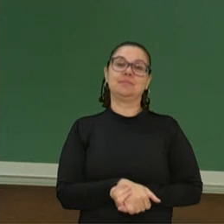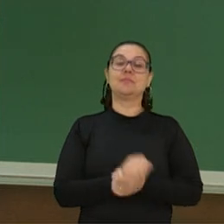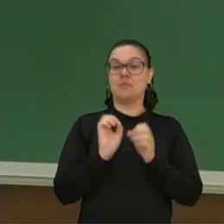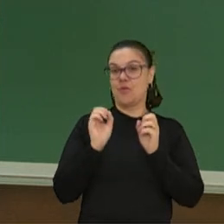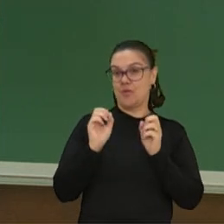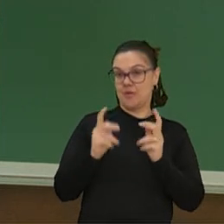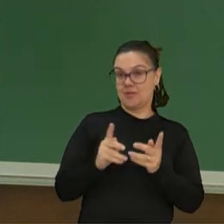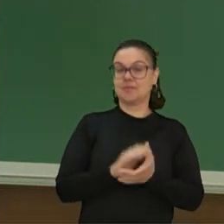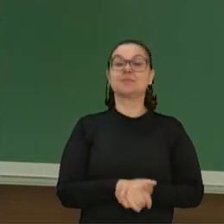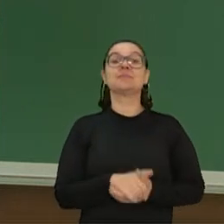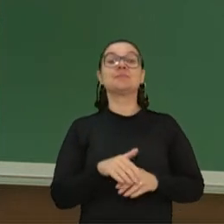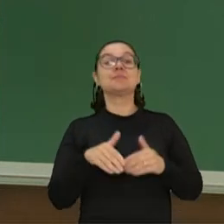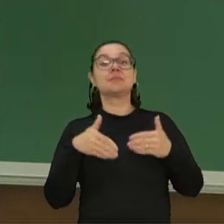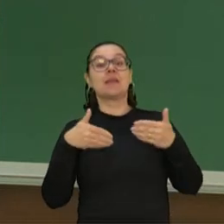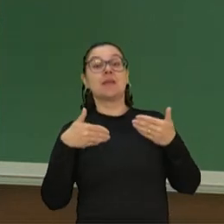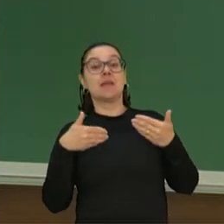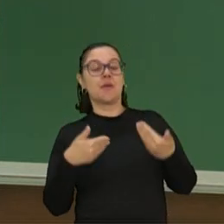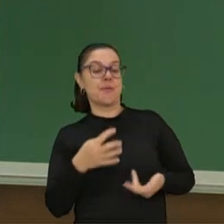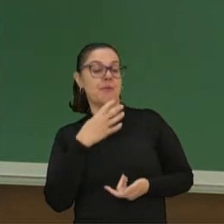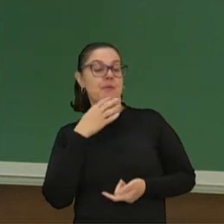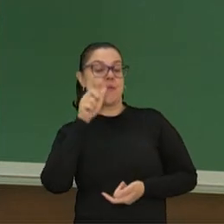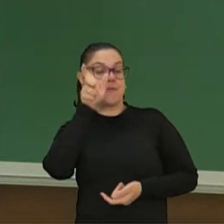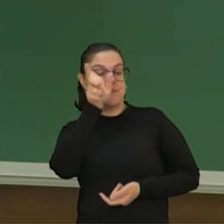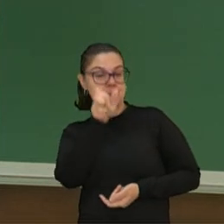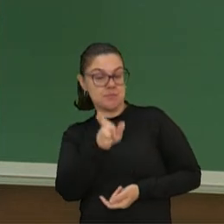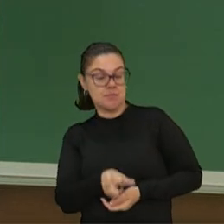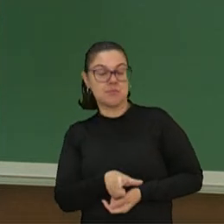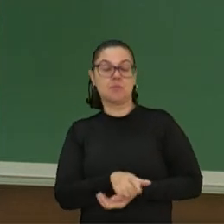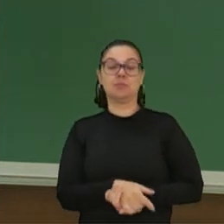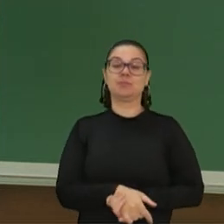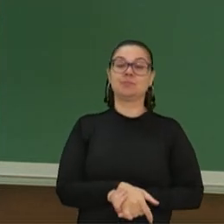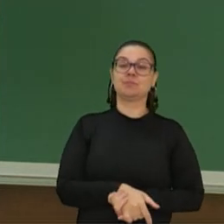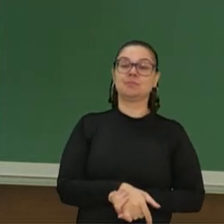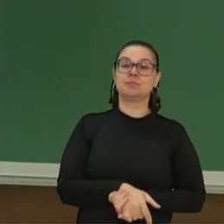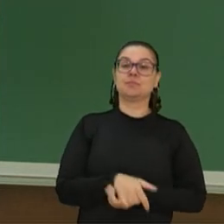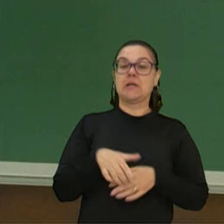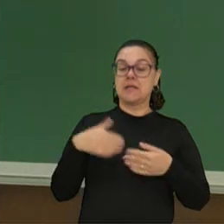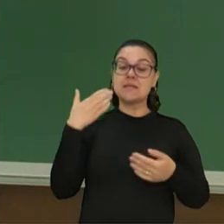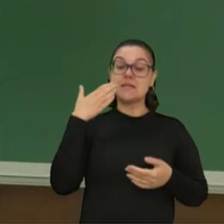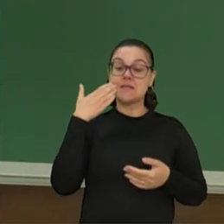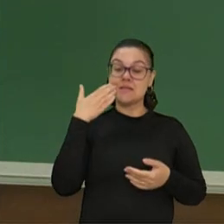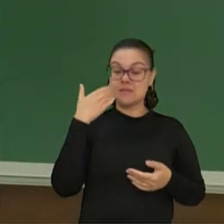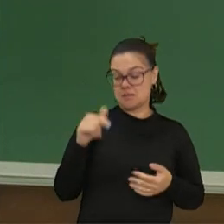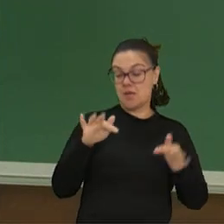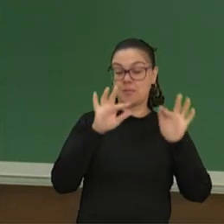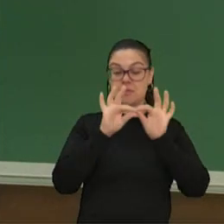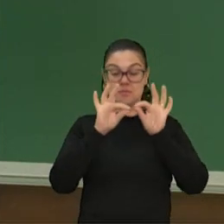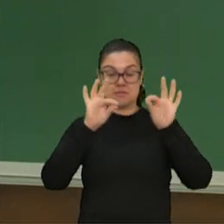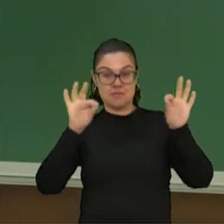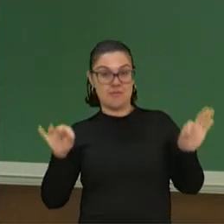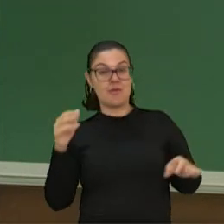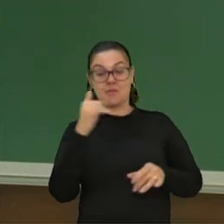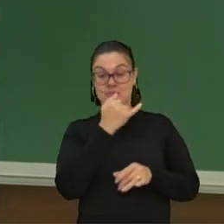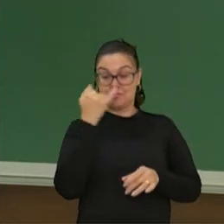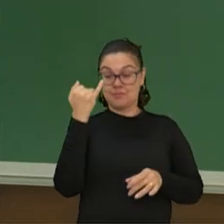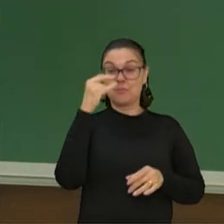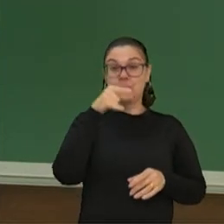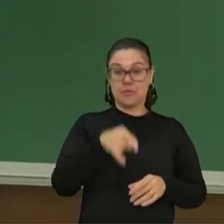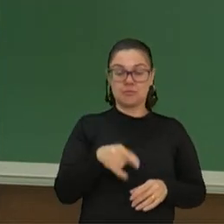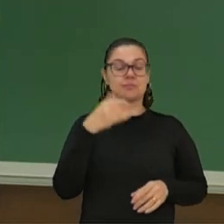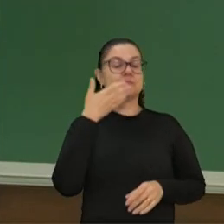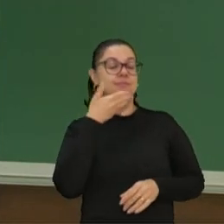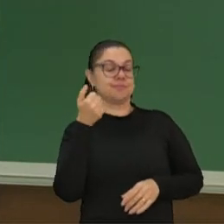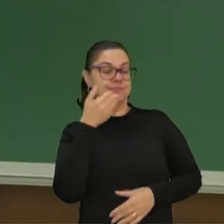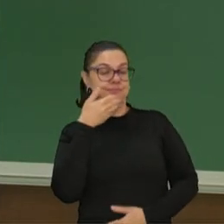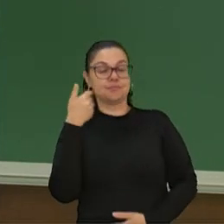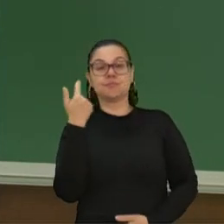be. Então, se a gente conhece quem é a personalidade e sabe dessa frase importante do William Shakespeare, fica mais